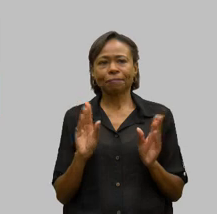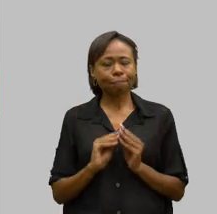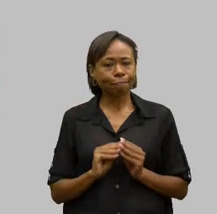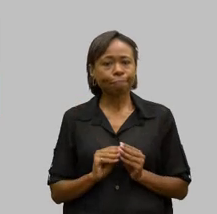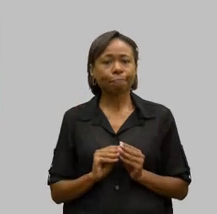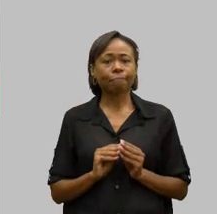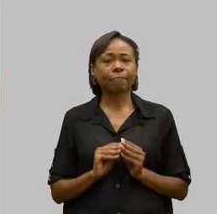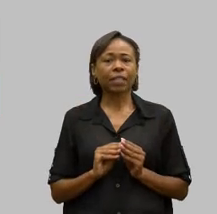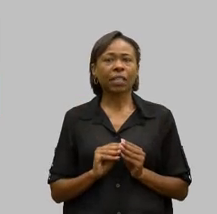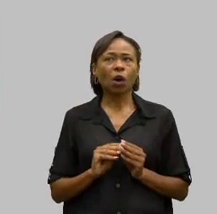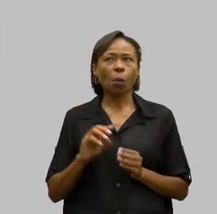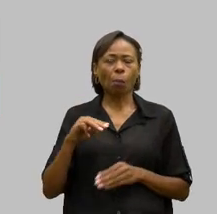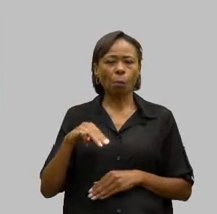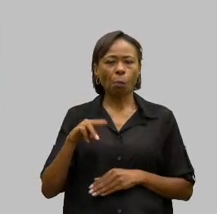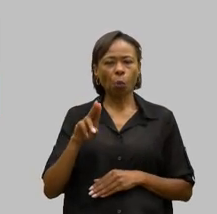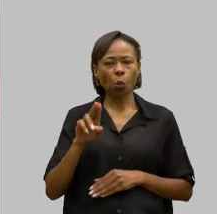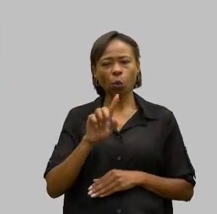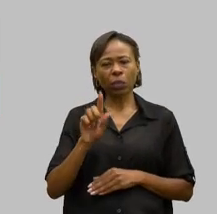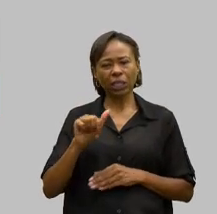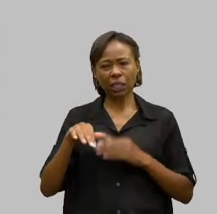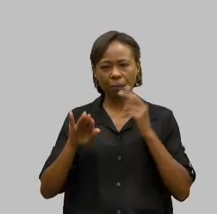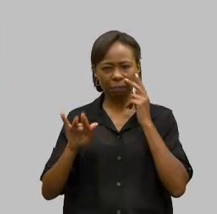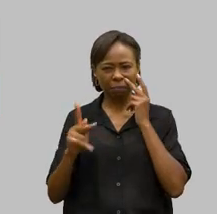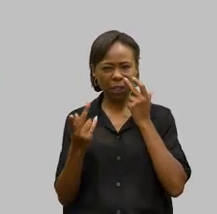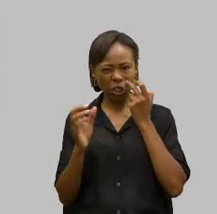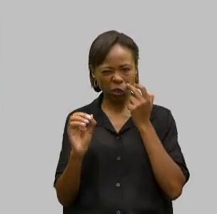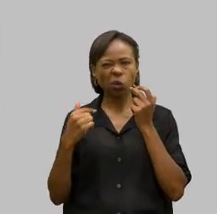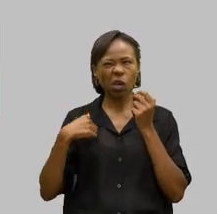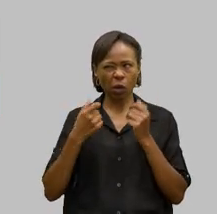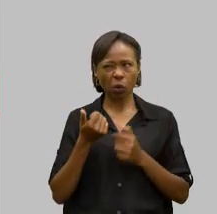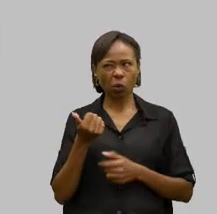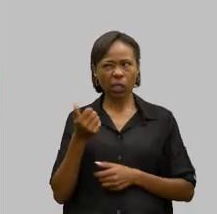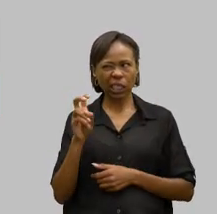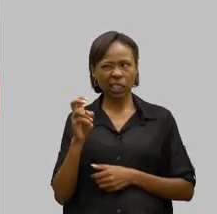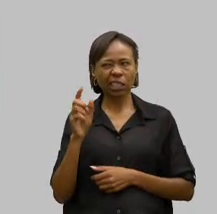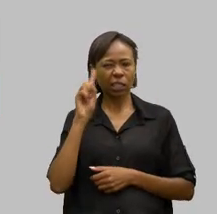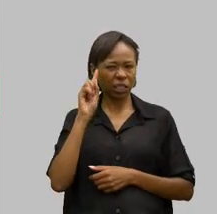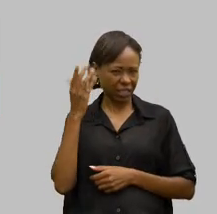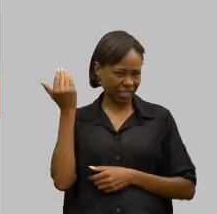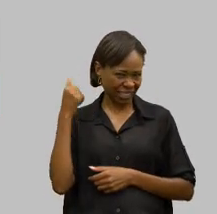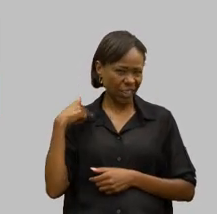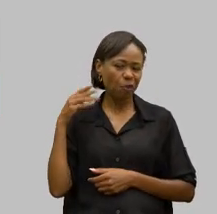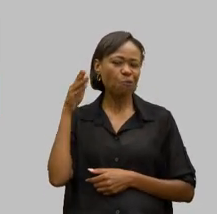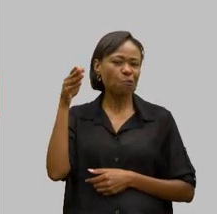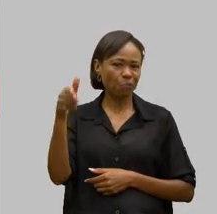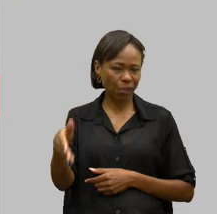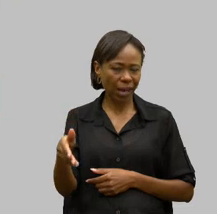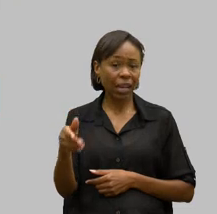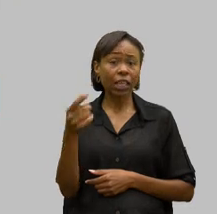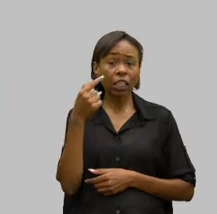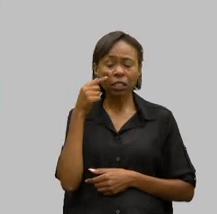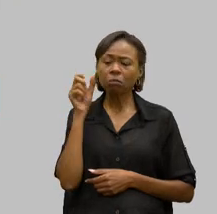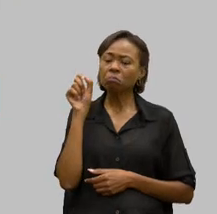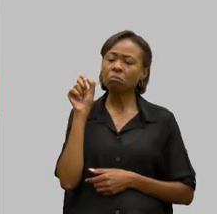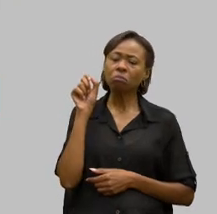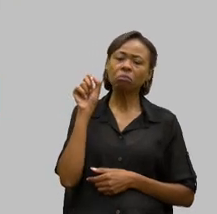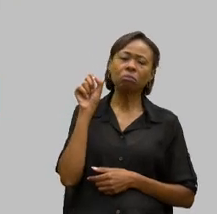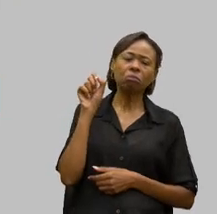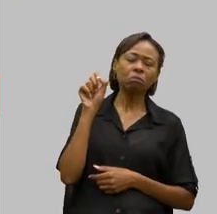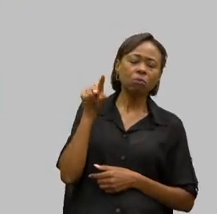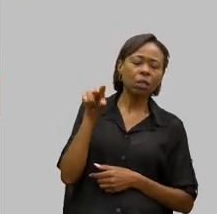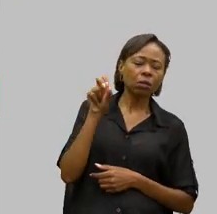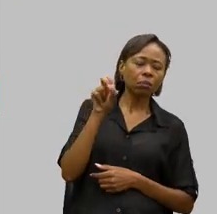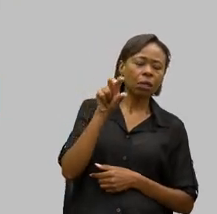foi em Muzambinho, há uns 15 dias atrás, é para todo lado nós vendo as coisas acontecerem, reformas,